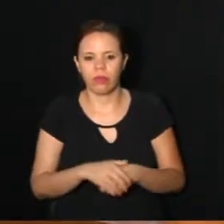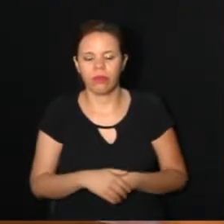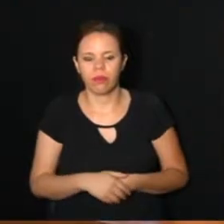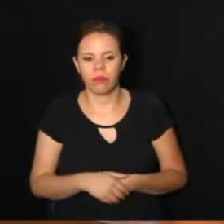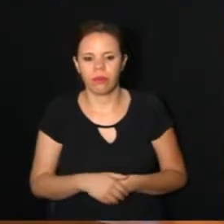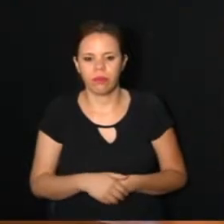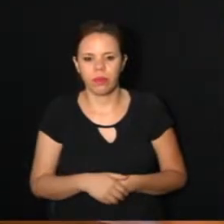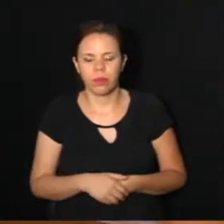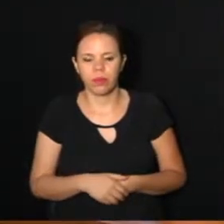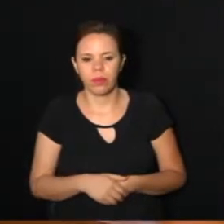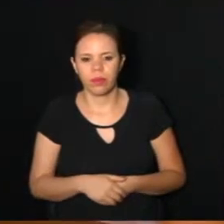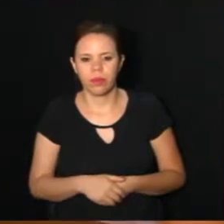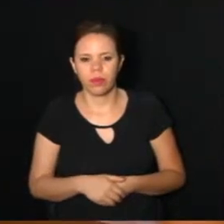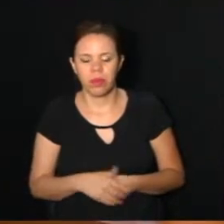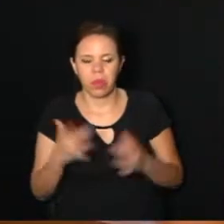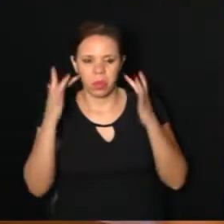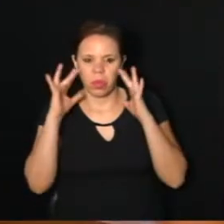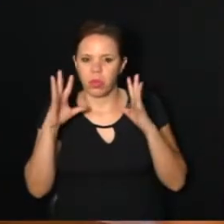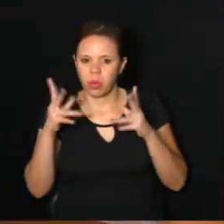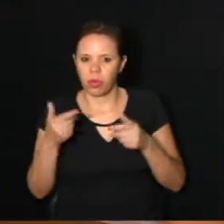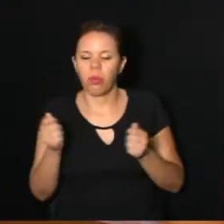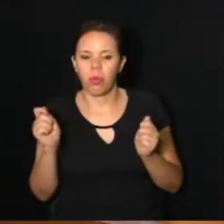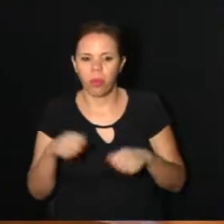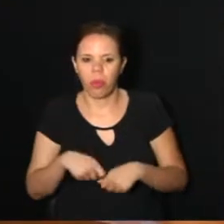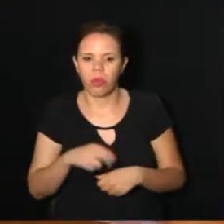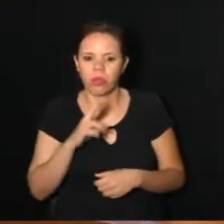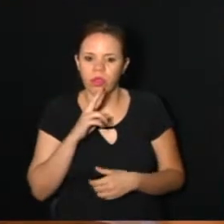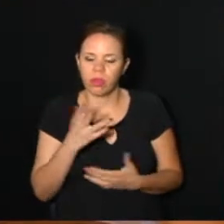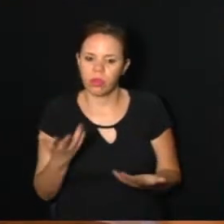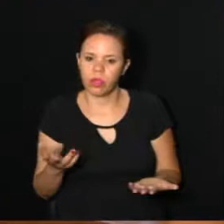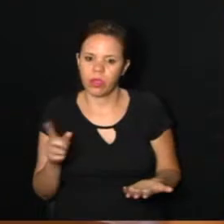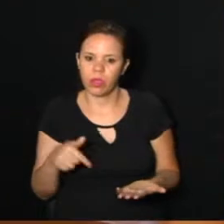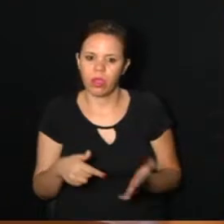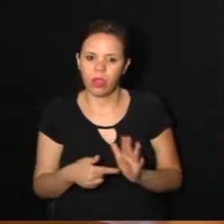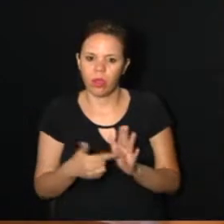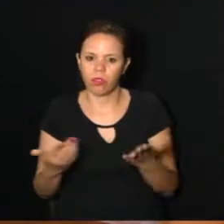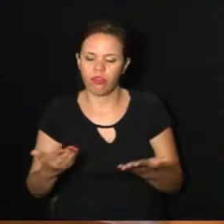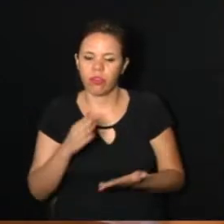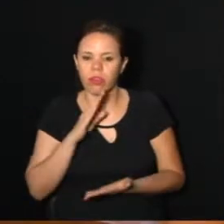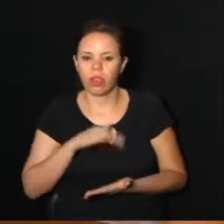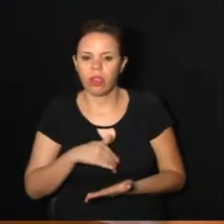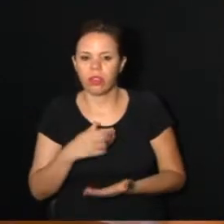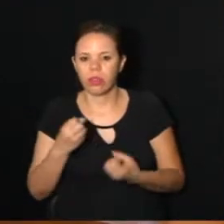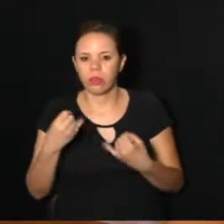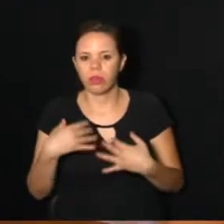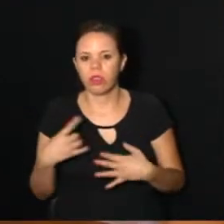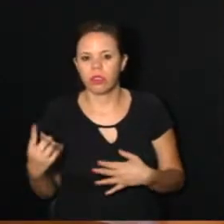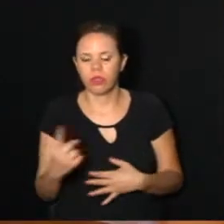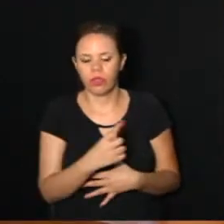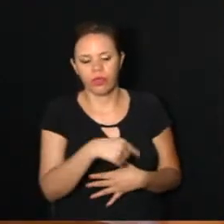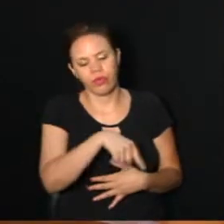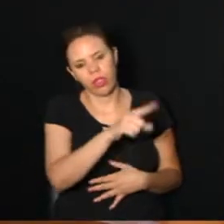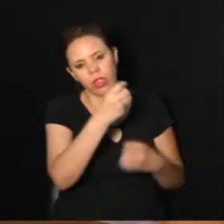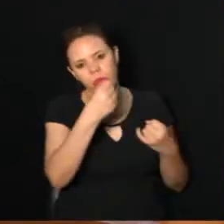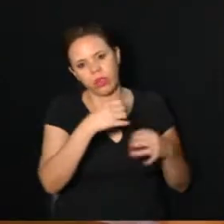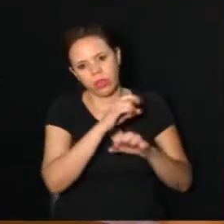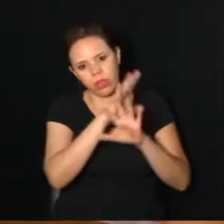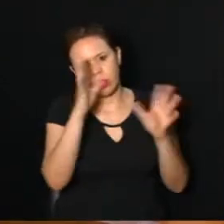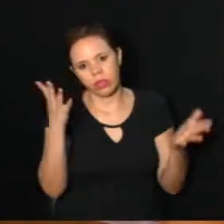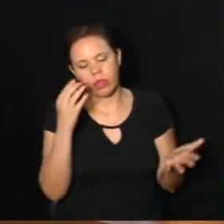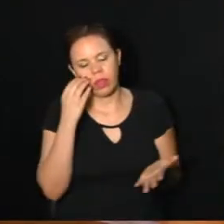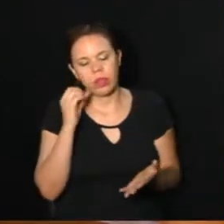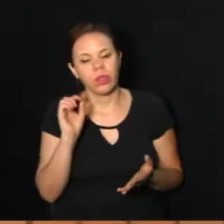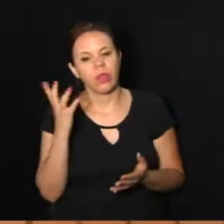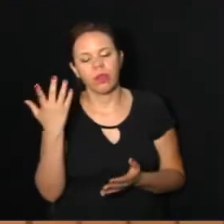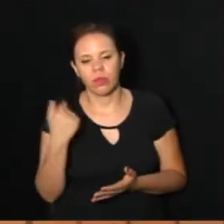Olha, no todo eu não sei, mas posso te resolver. Compareço já tarde lá, explico direitinho para você, com os técnicos explicar. O que aconteceu